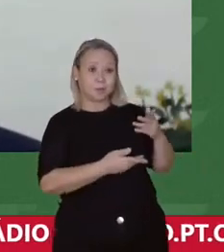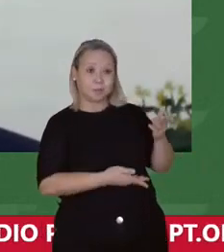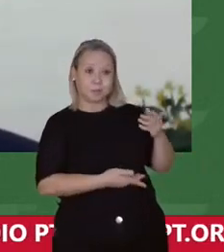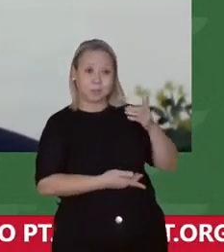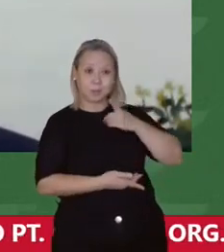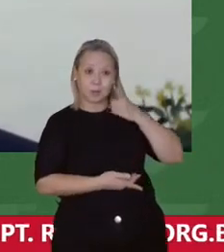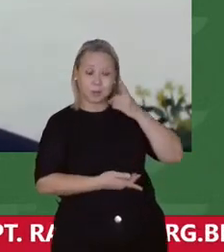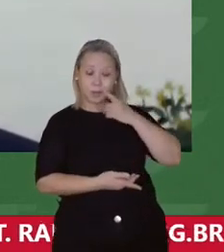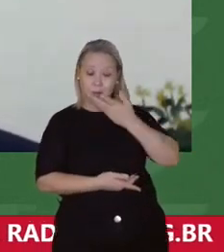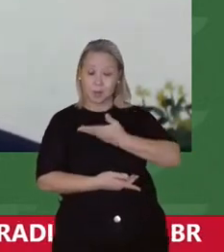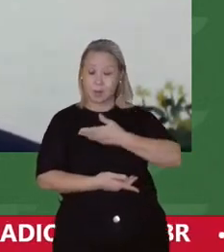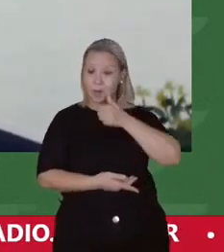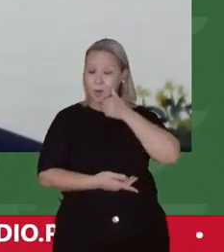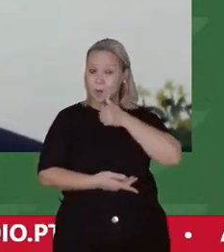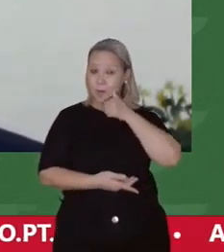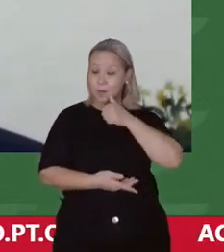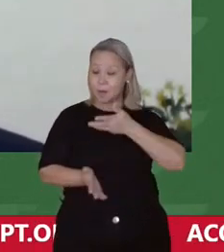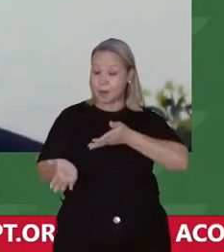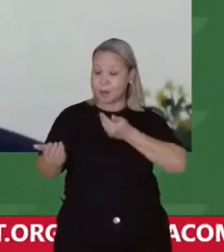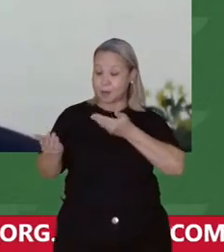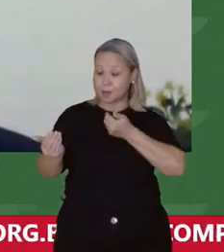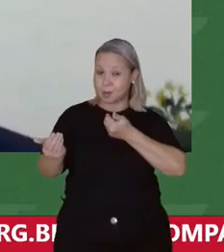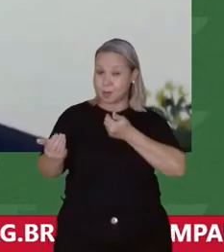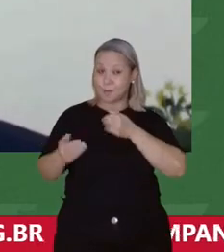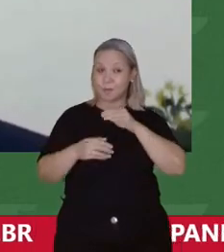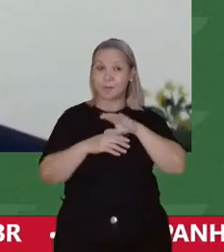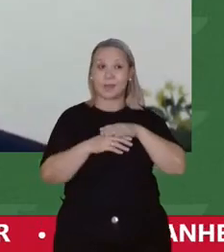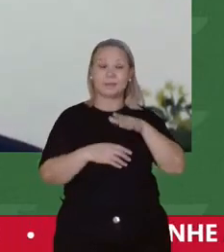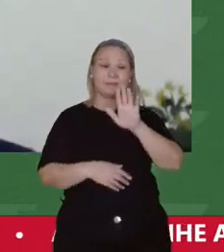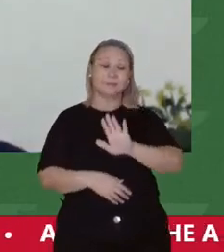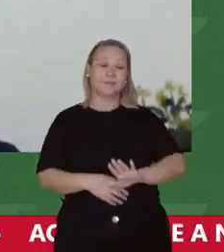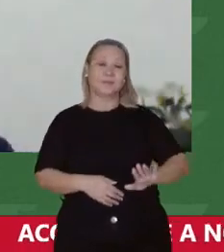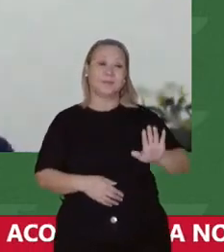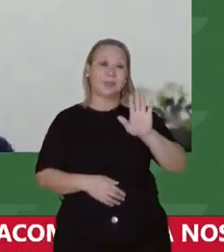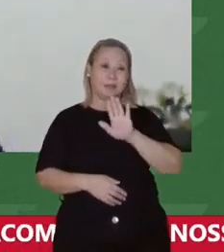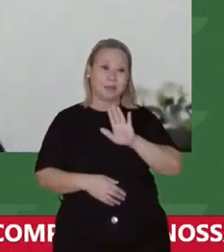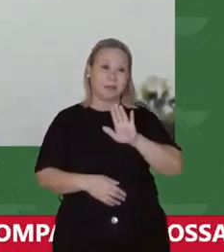Nossa companheira da Secretaria Nacional, Nádia Garcia.